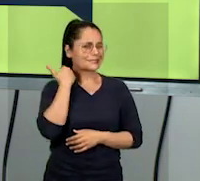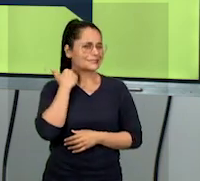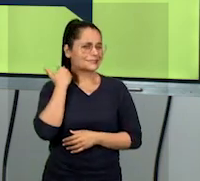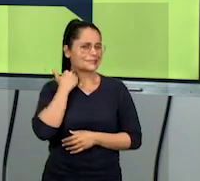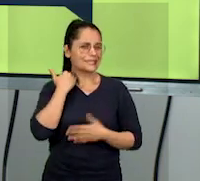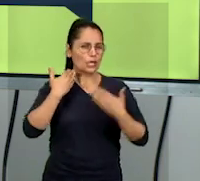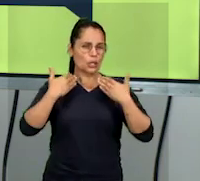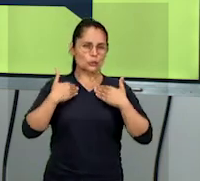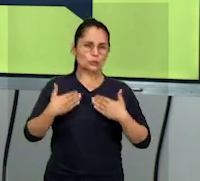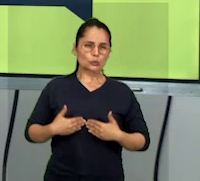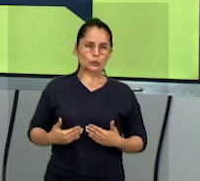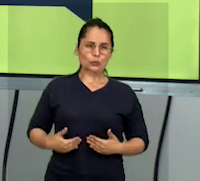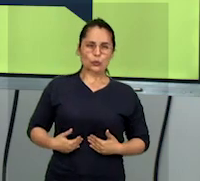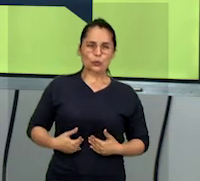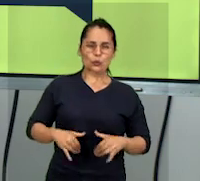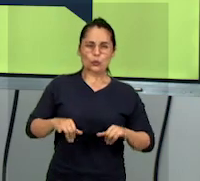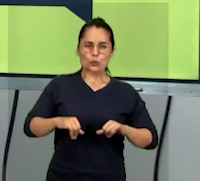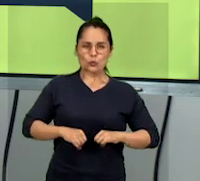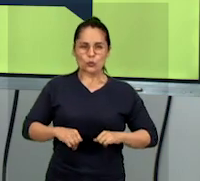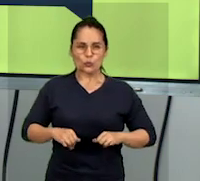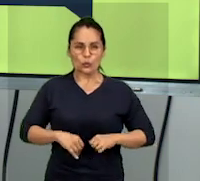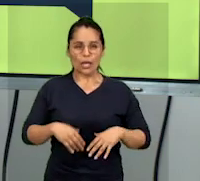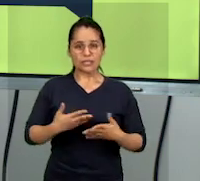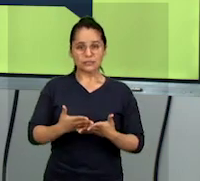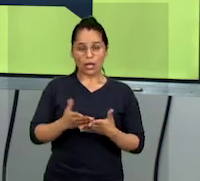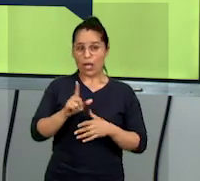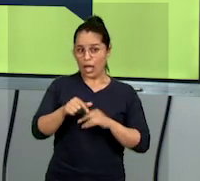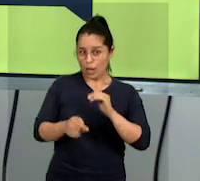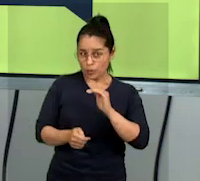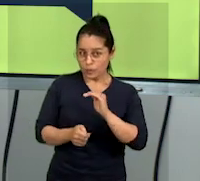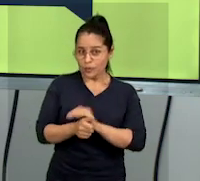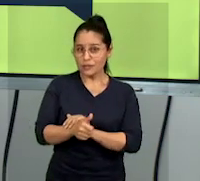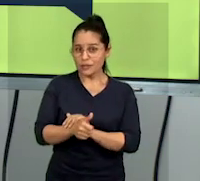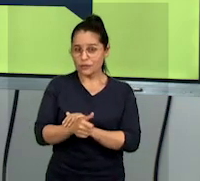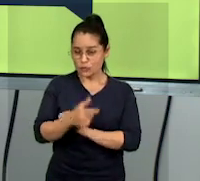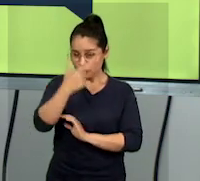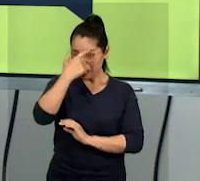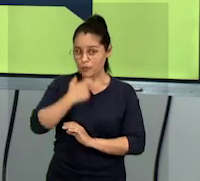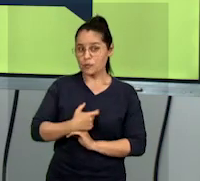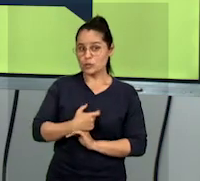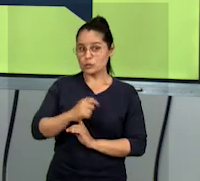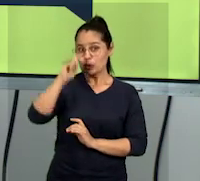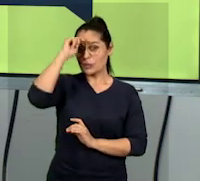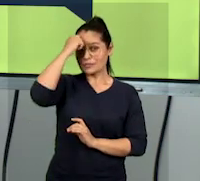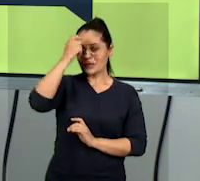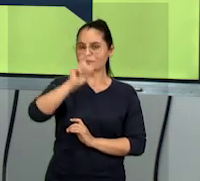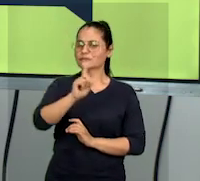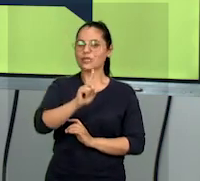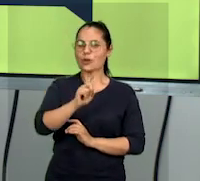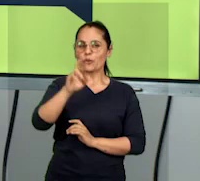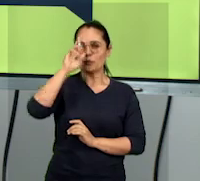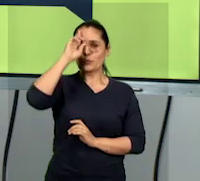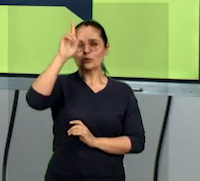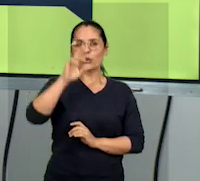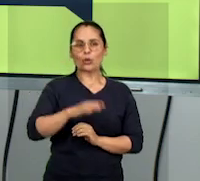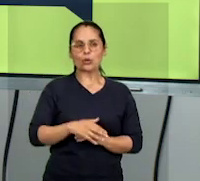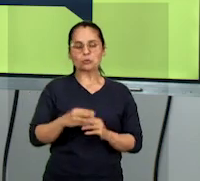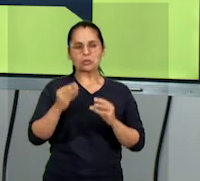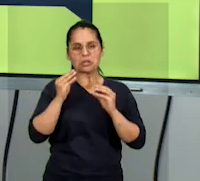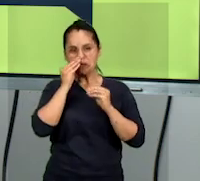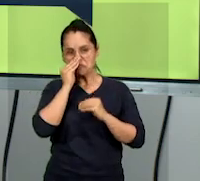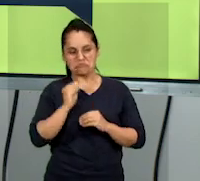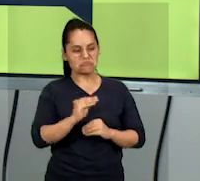muito debilitado. Então não foi um benefício para o escravizado, mas sim para o dono, que não tinha que arcar com